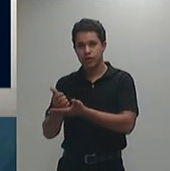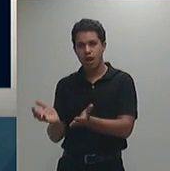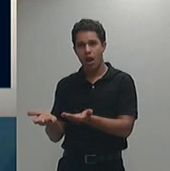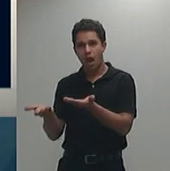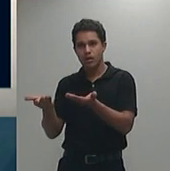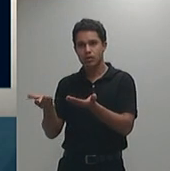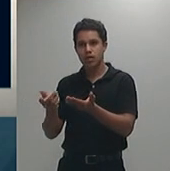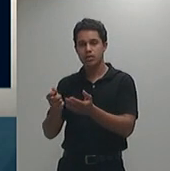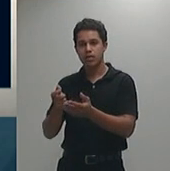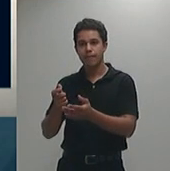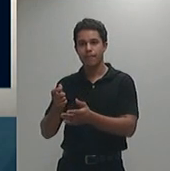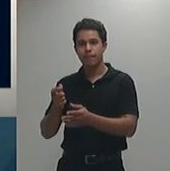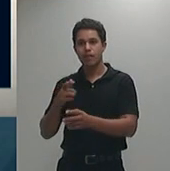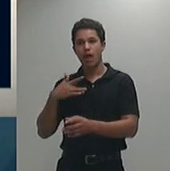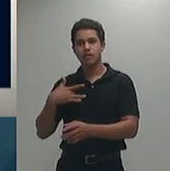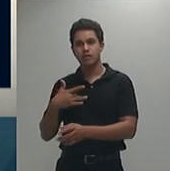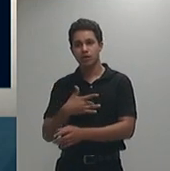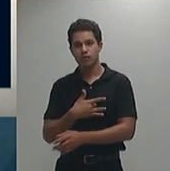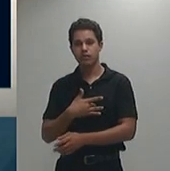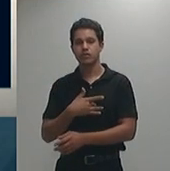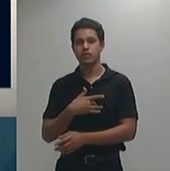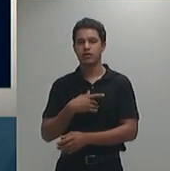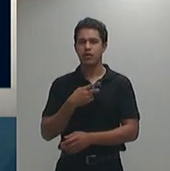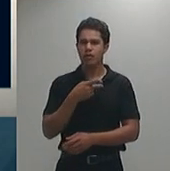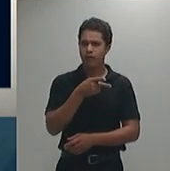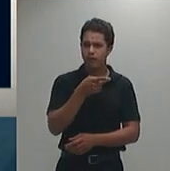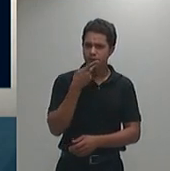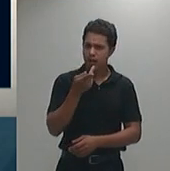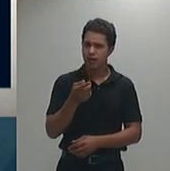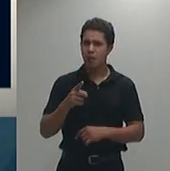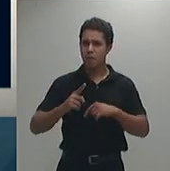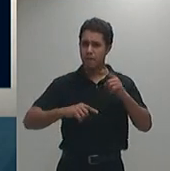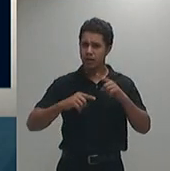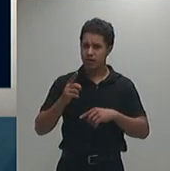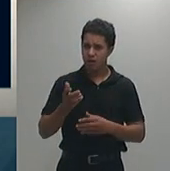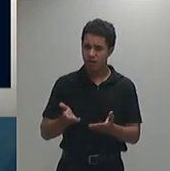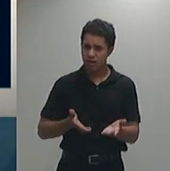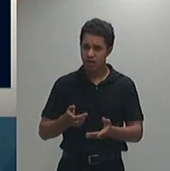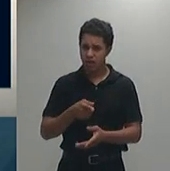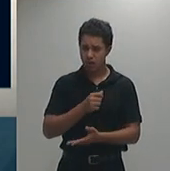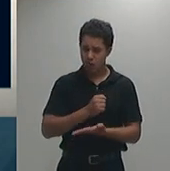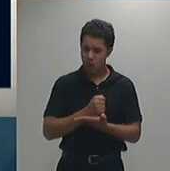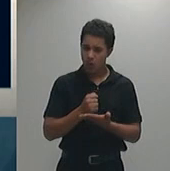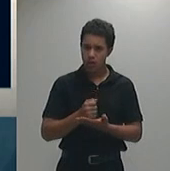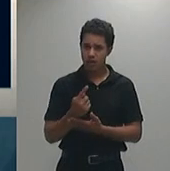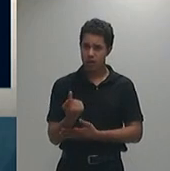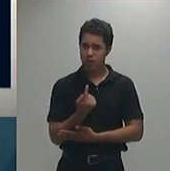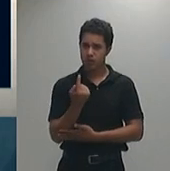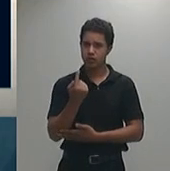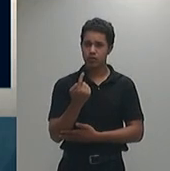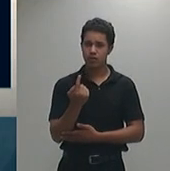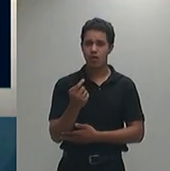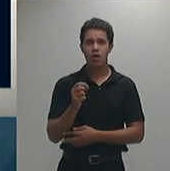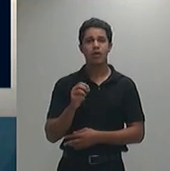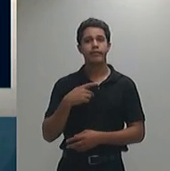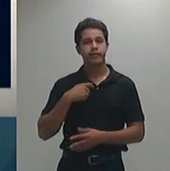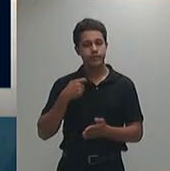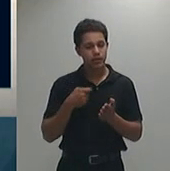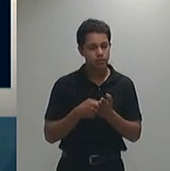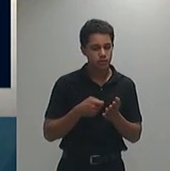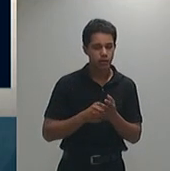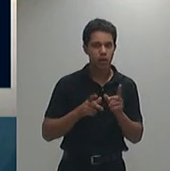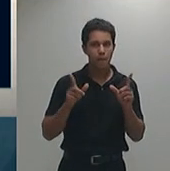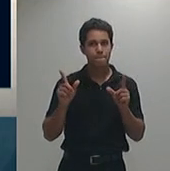parágrafo único se diz os produtos de que trata o caput contratados individualmente terão vigência mínima